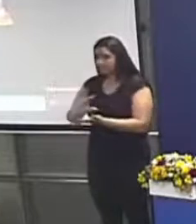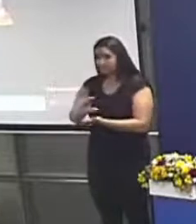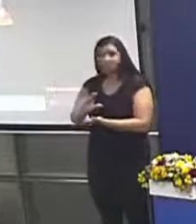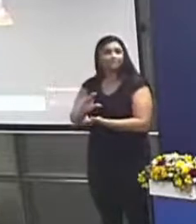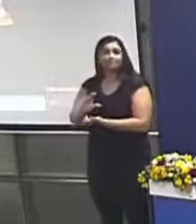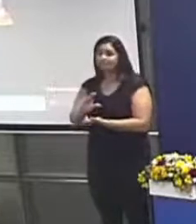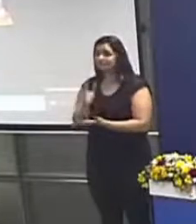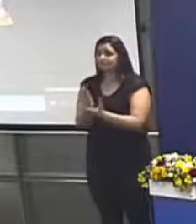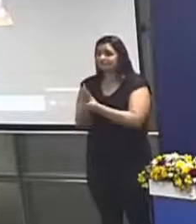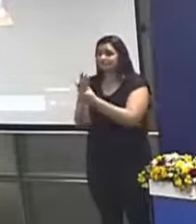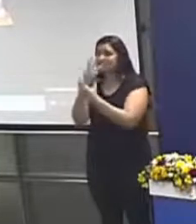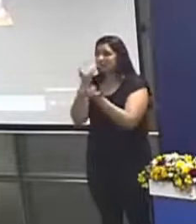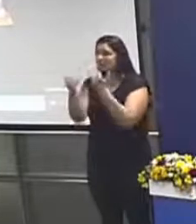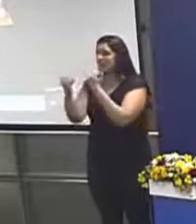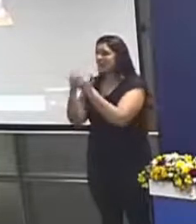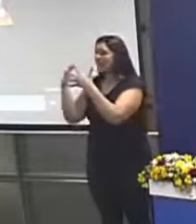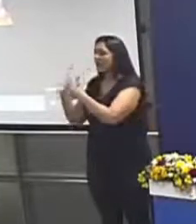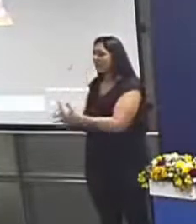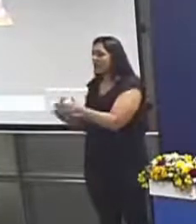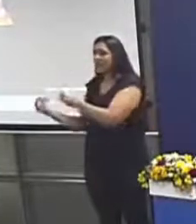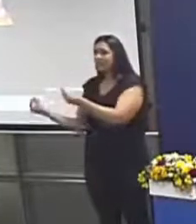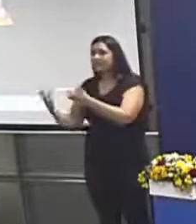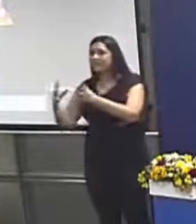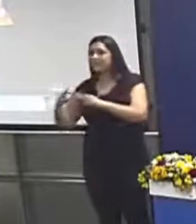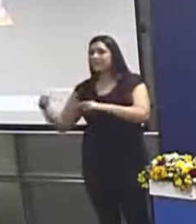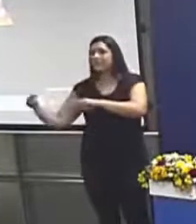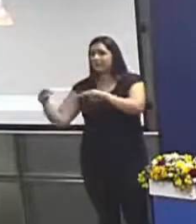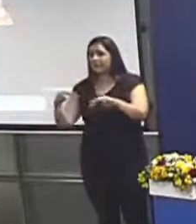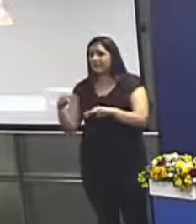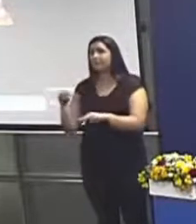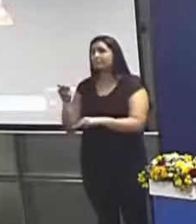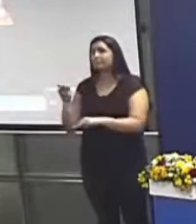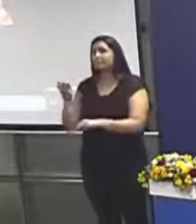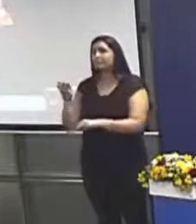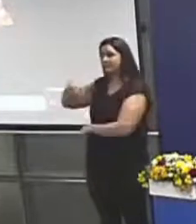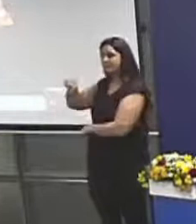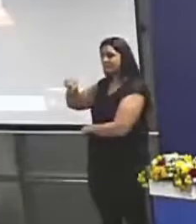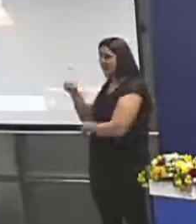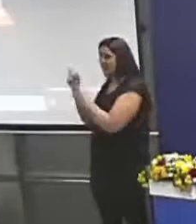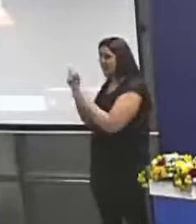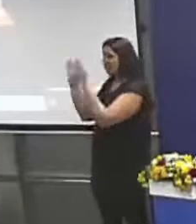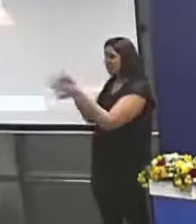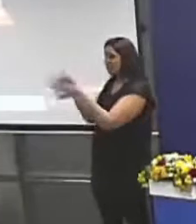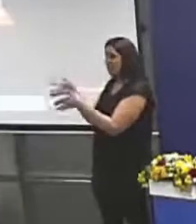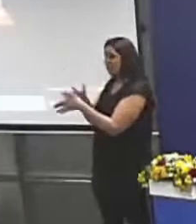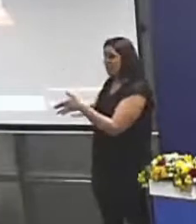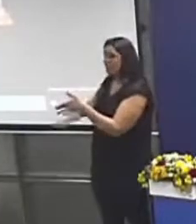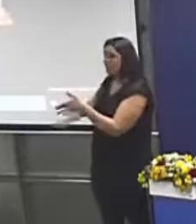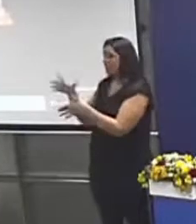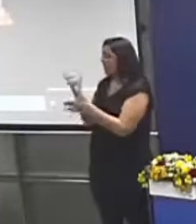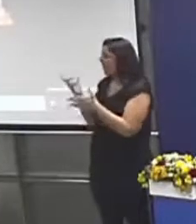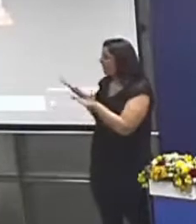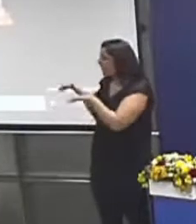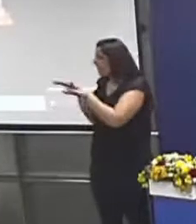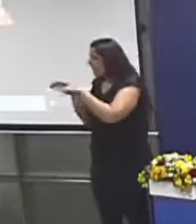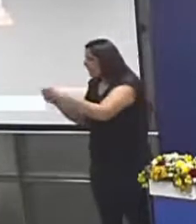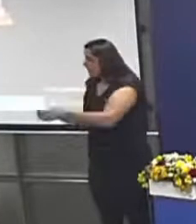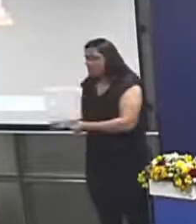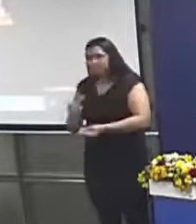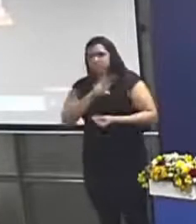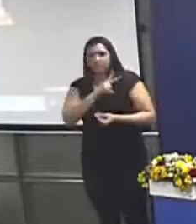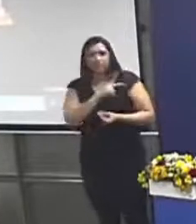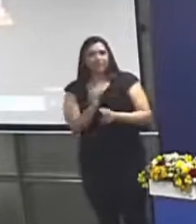visado. Simulam uma crise, entregam ao mercado. A previdência social foi abandonada. Tem abutre oferecido. Oferecendo